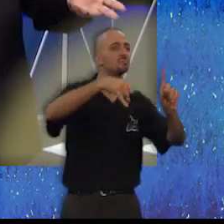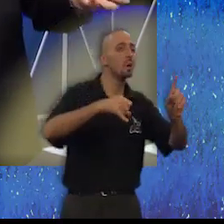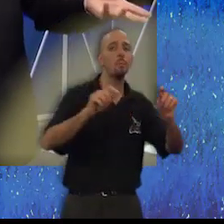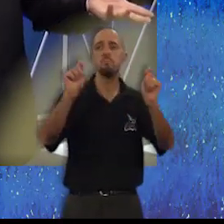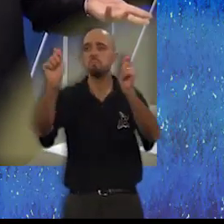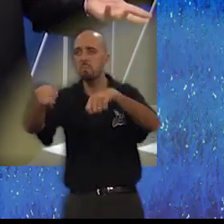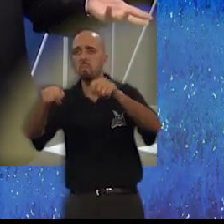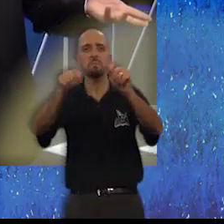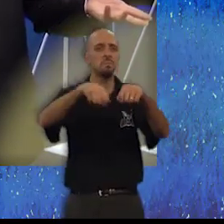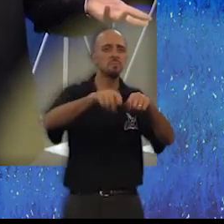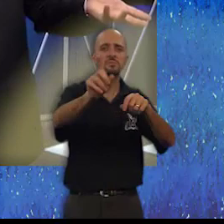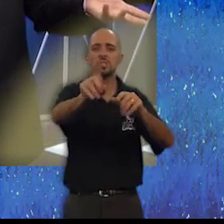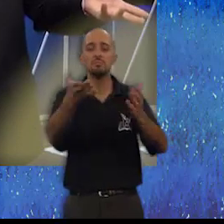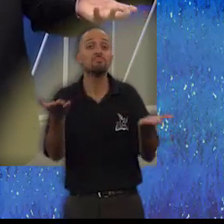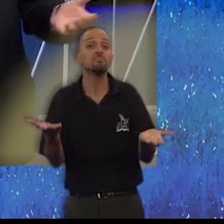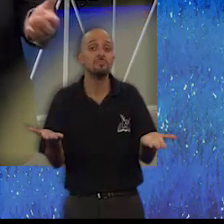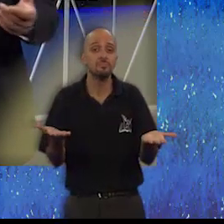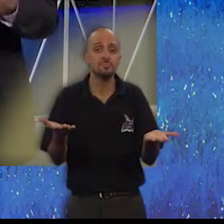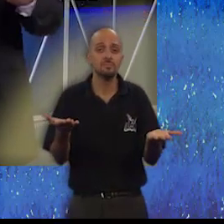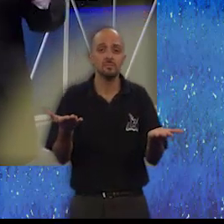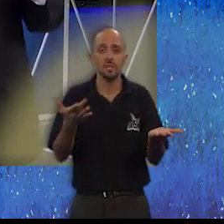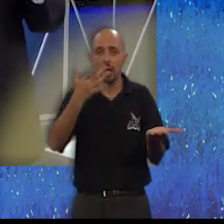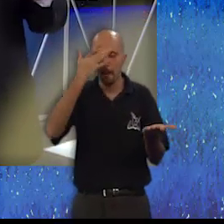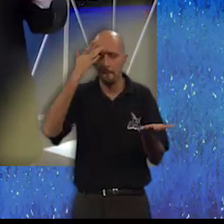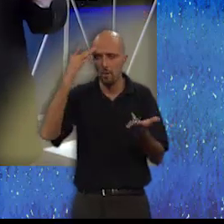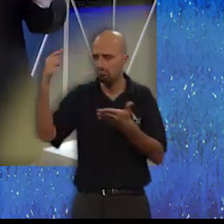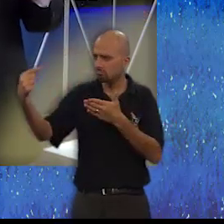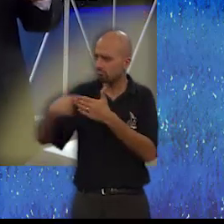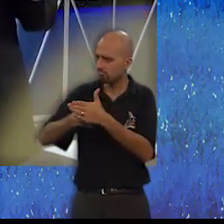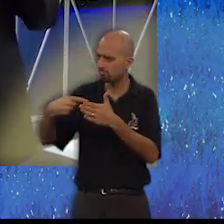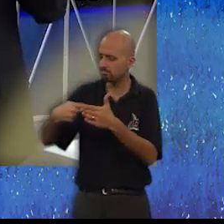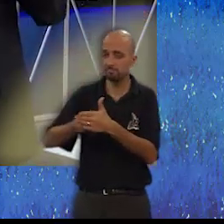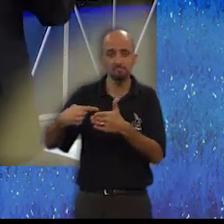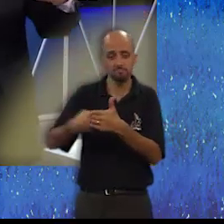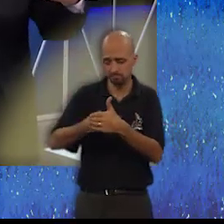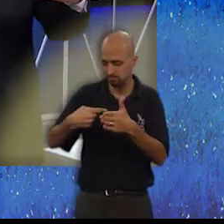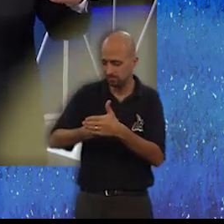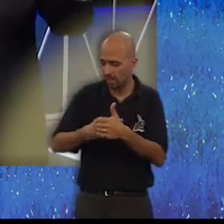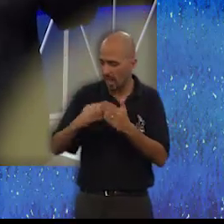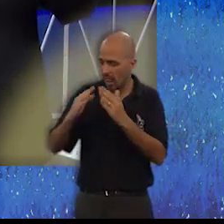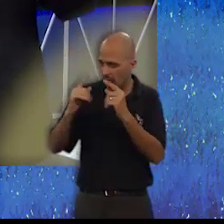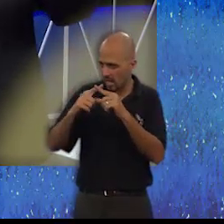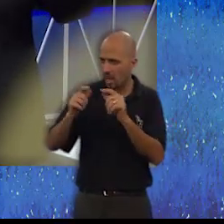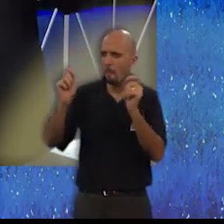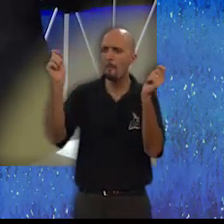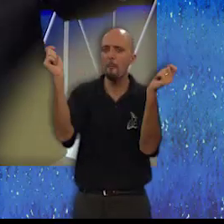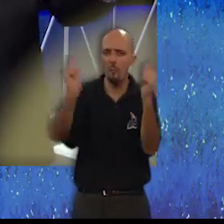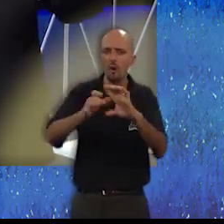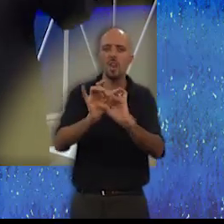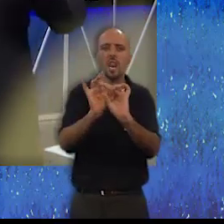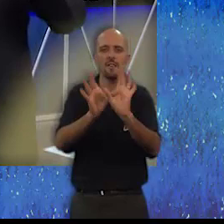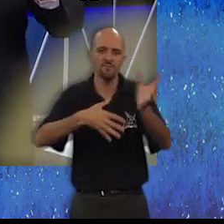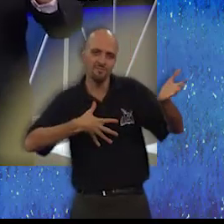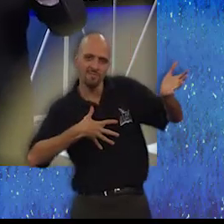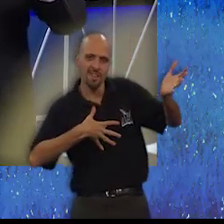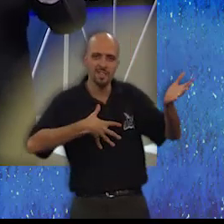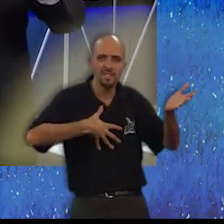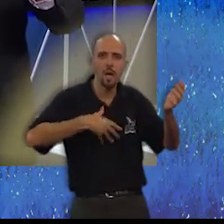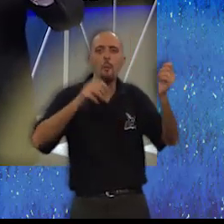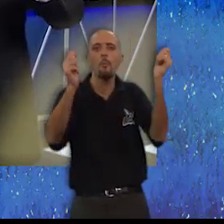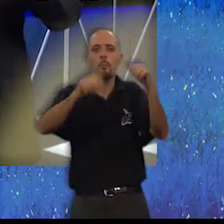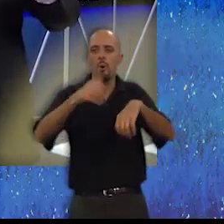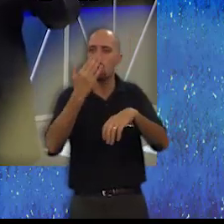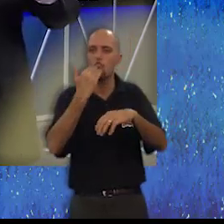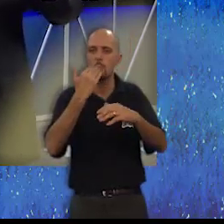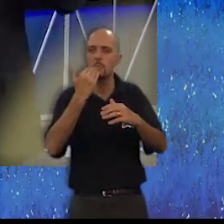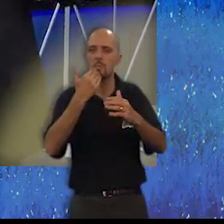Entendeu? Essa pergunta é comum. Muitas pessoas me procuram e dizem assim, pastor, na sua igreja a gente pode dançar, a gente pode